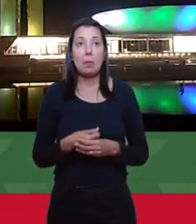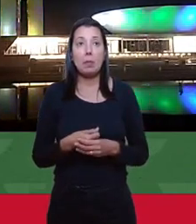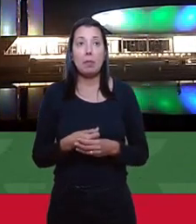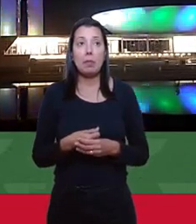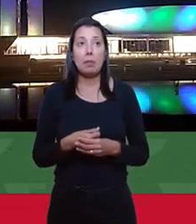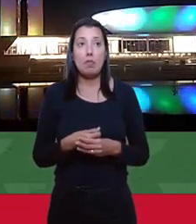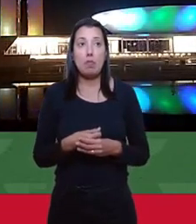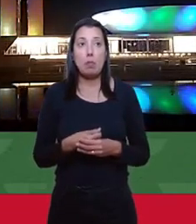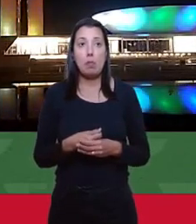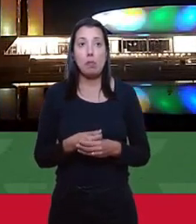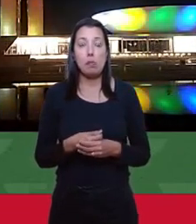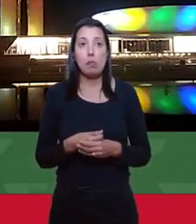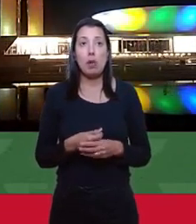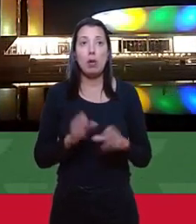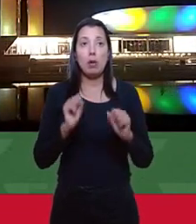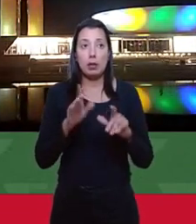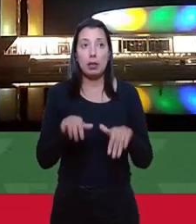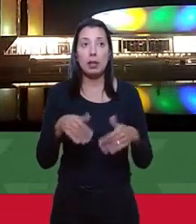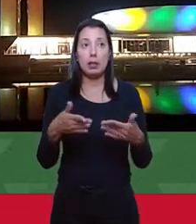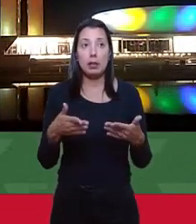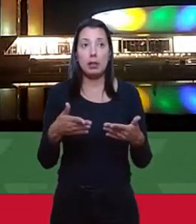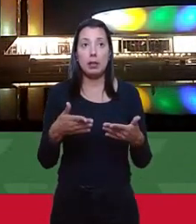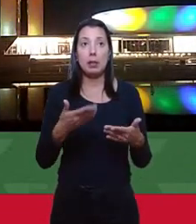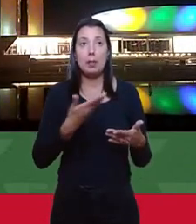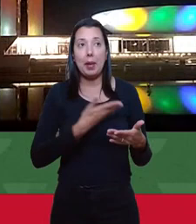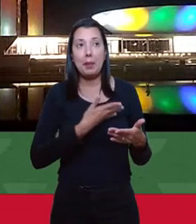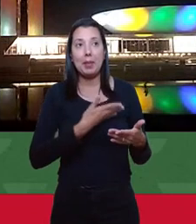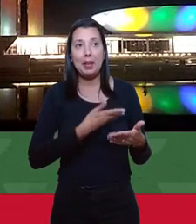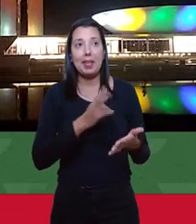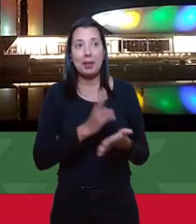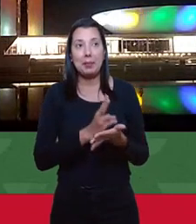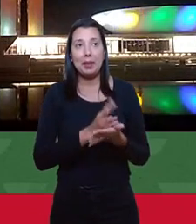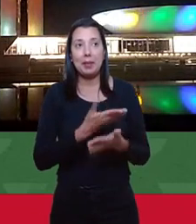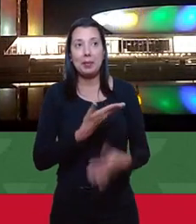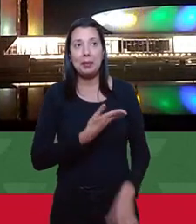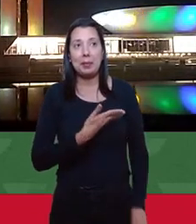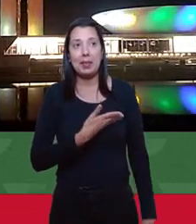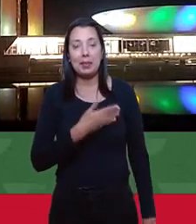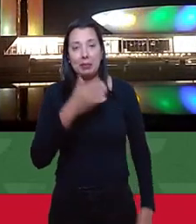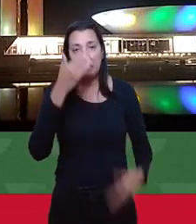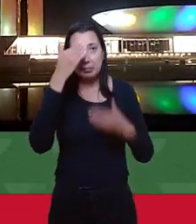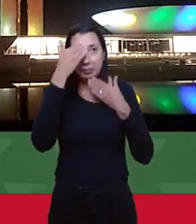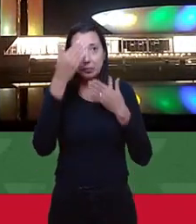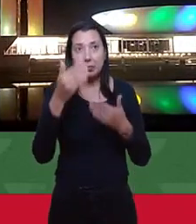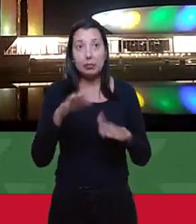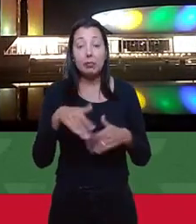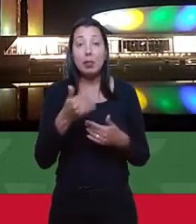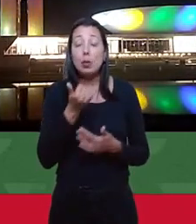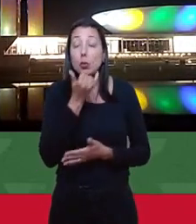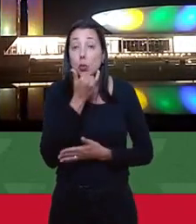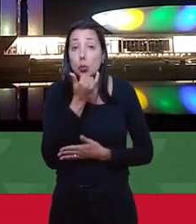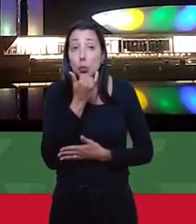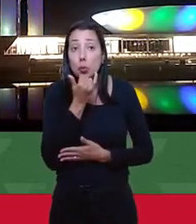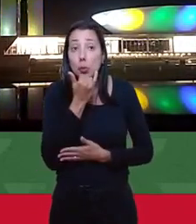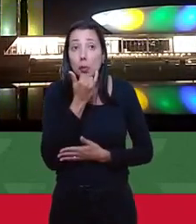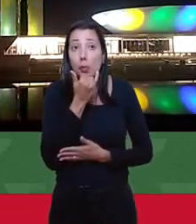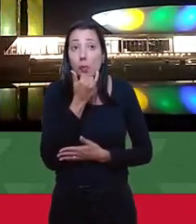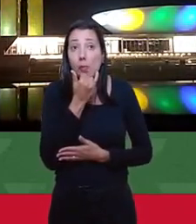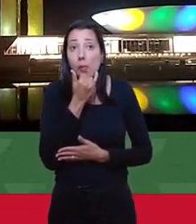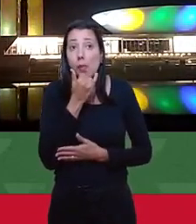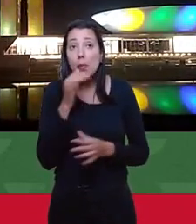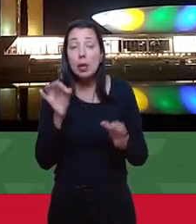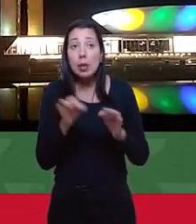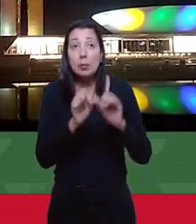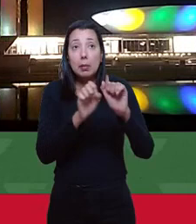Posso ir? Aqui. Isso. Eita, essa é minha amigona, Lá, gente, obrigada. Isso. Perdão, lá, tá? Ela disse que vai